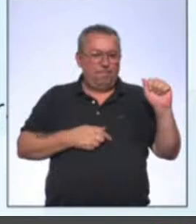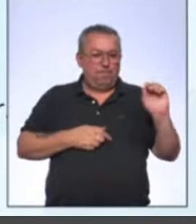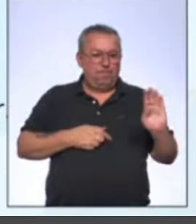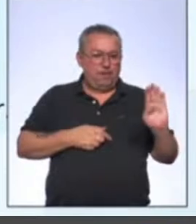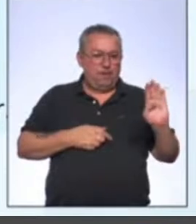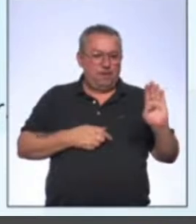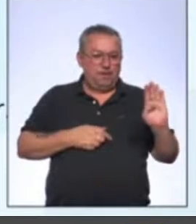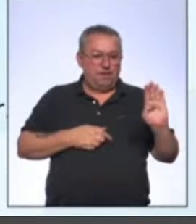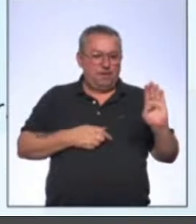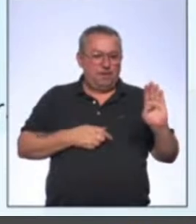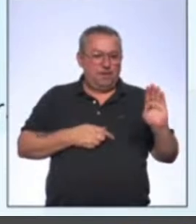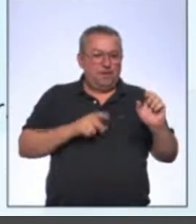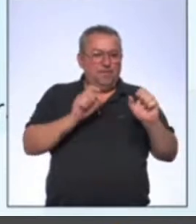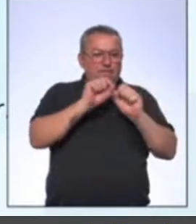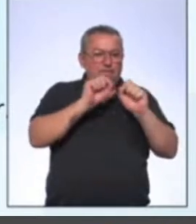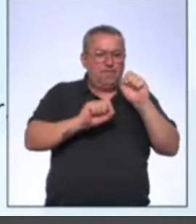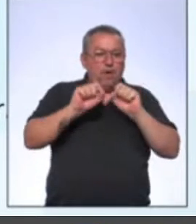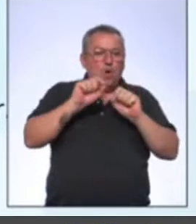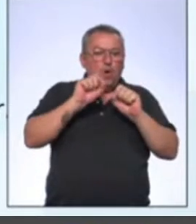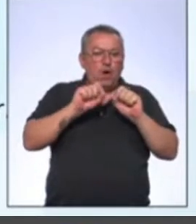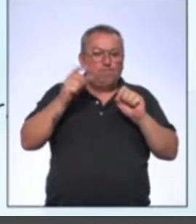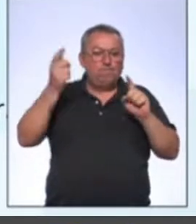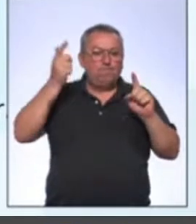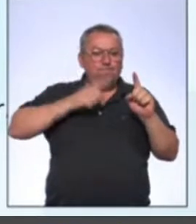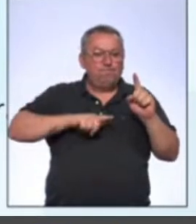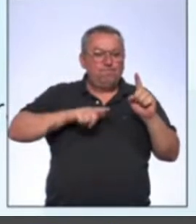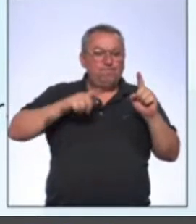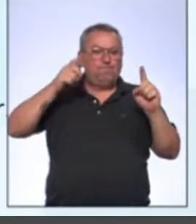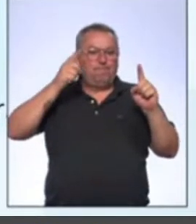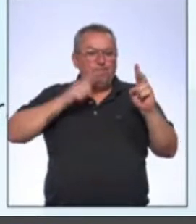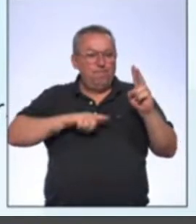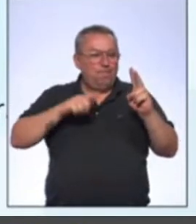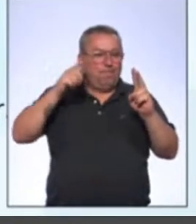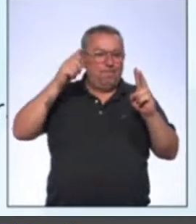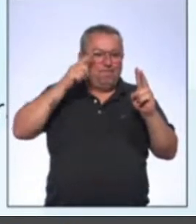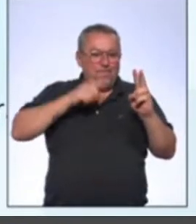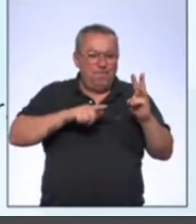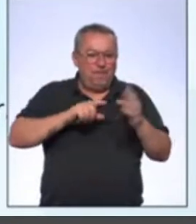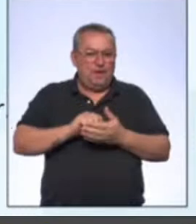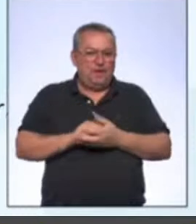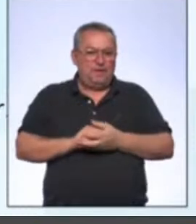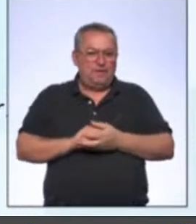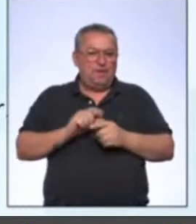assim, produzir efeito de redundância. Ora, efeito de